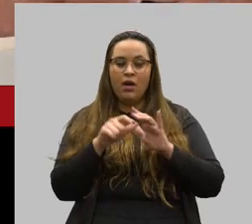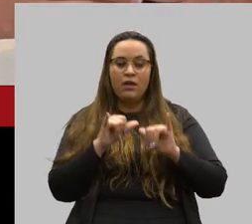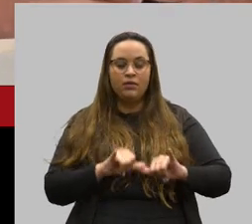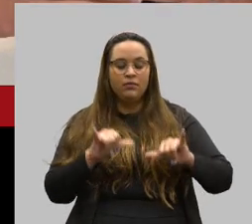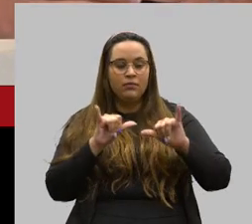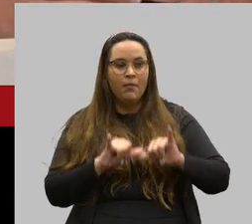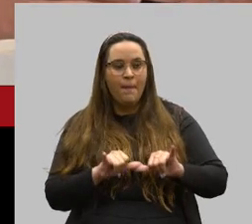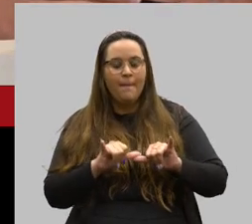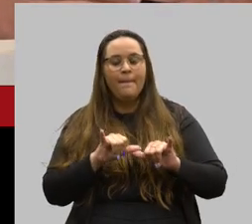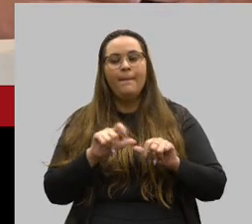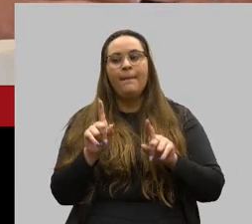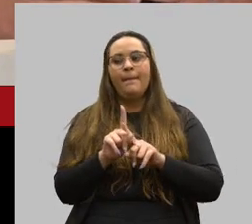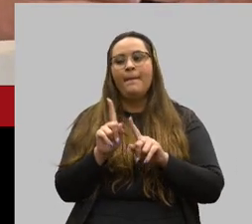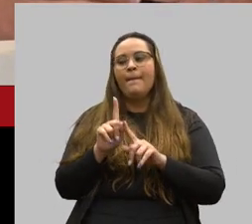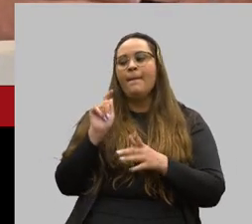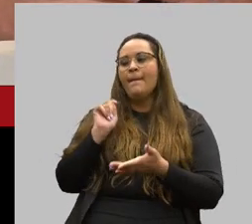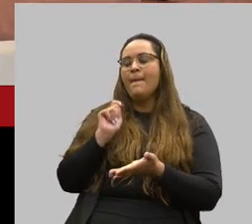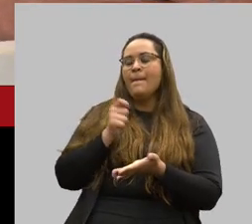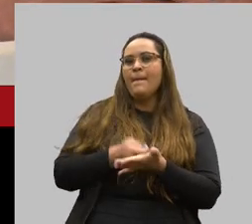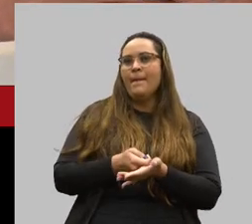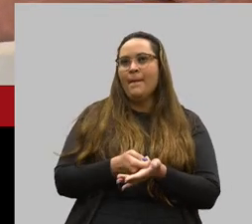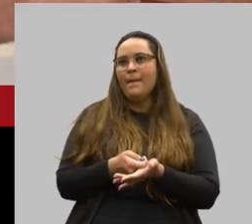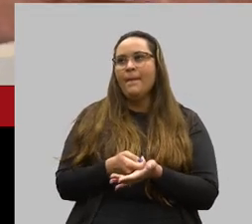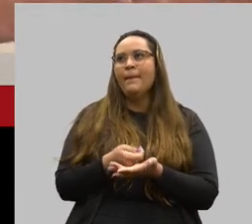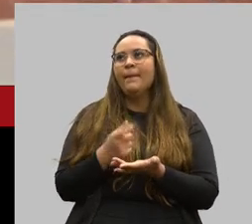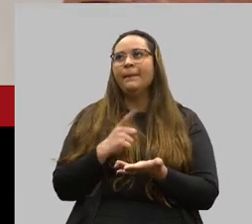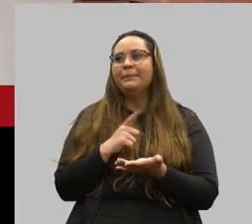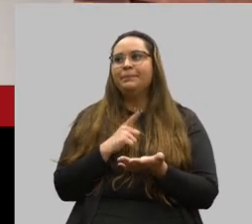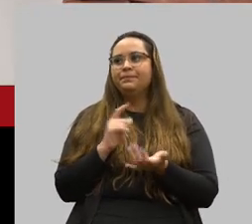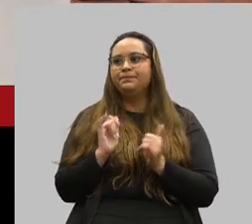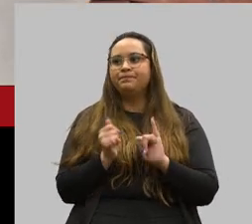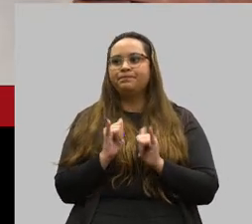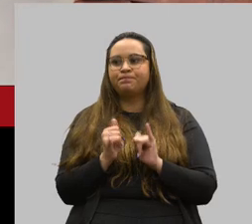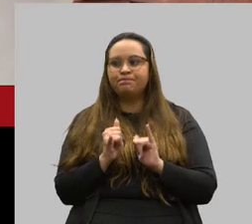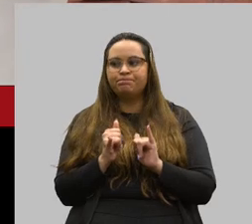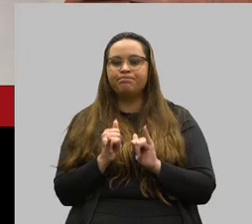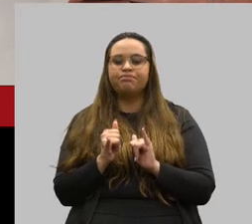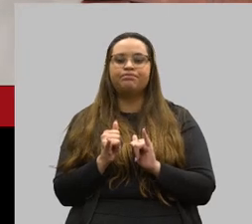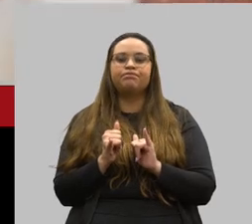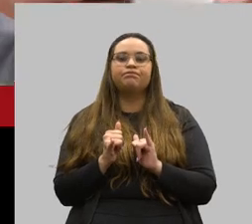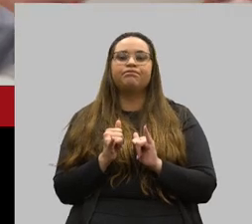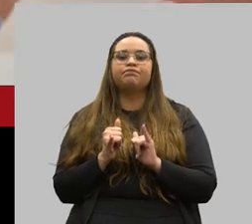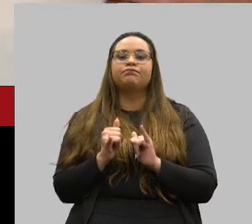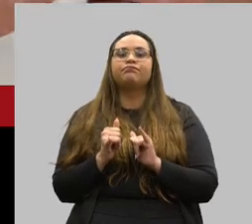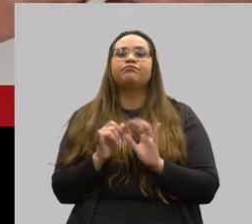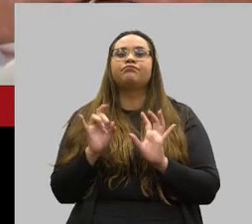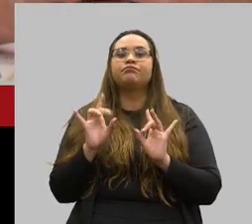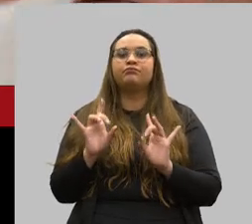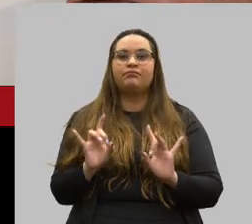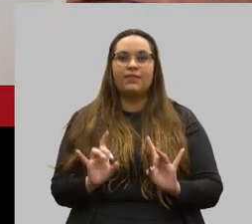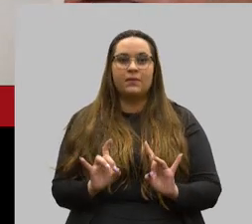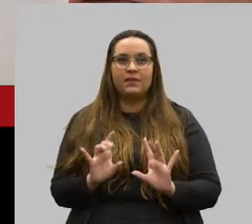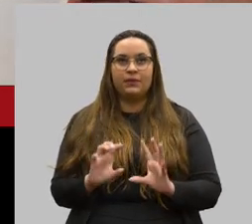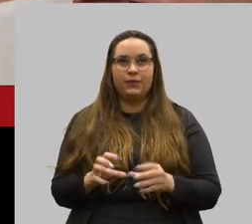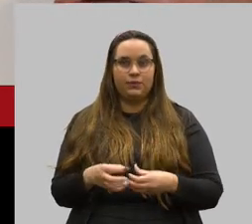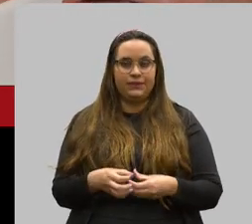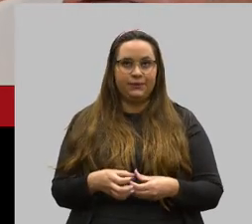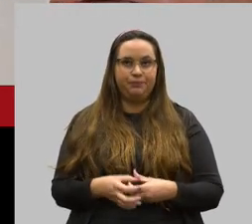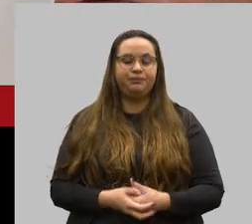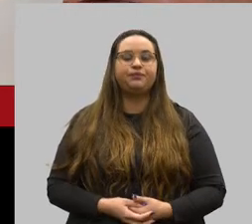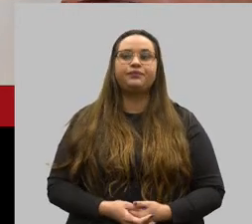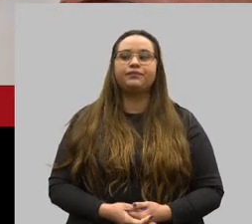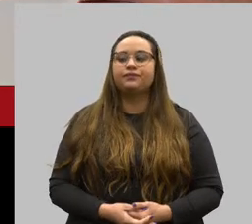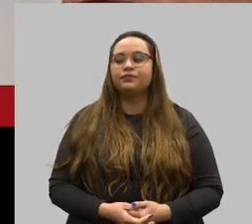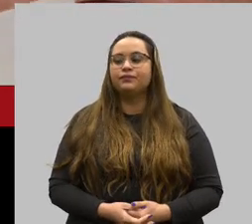respectivos pagamentos em complementação às informações prestadas durante a terceira reunião especial da comissão ã